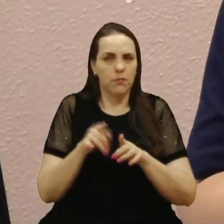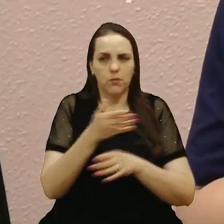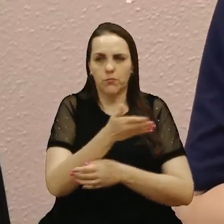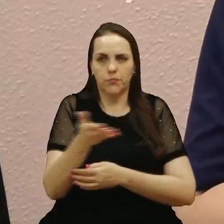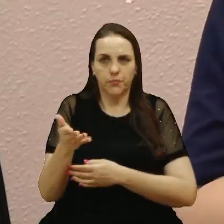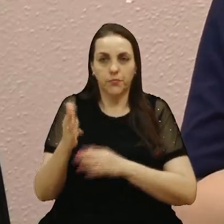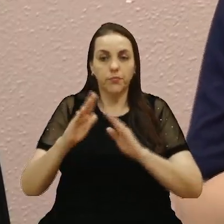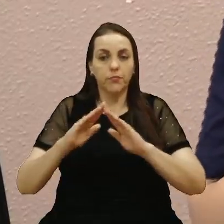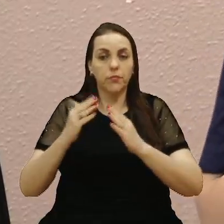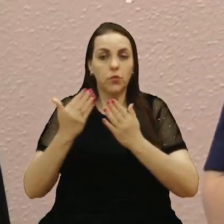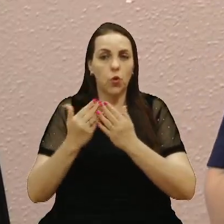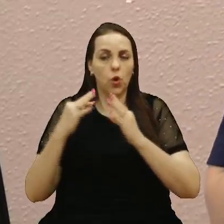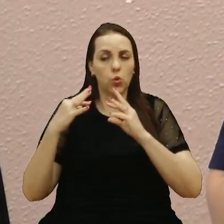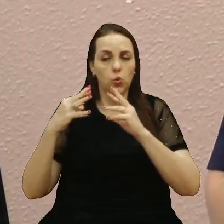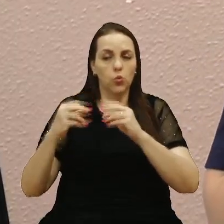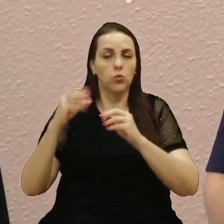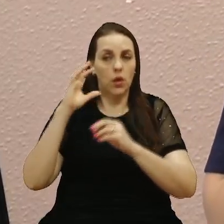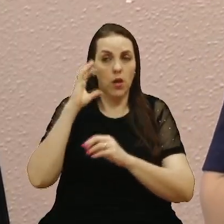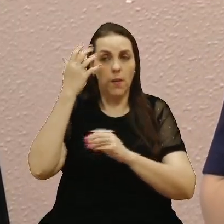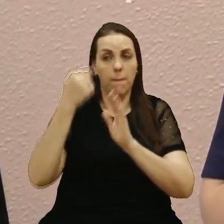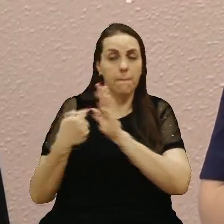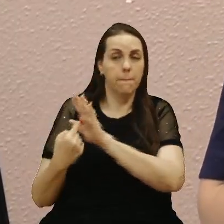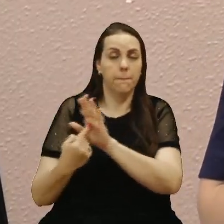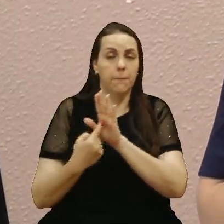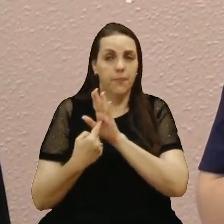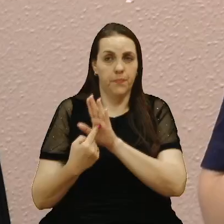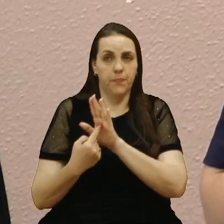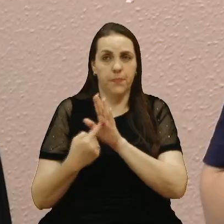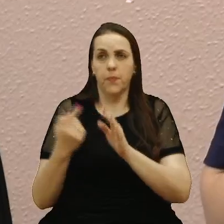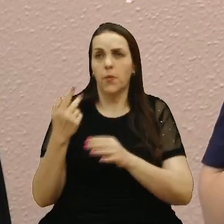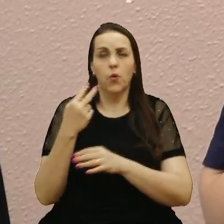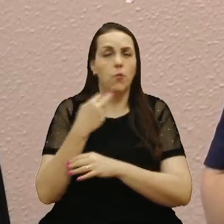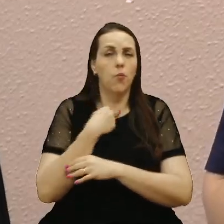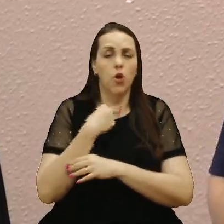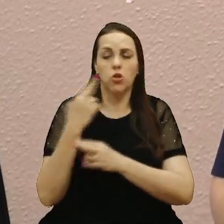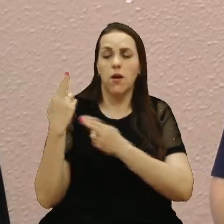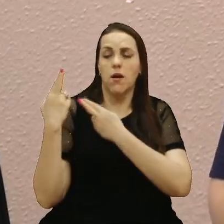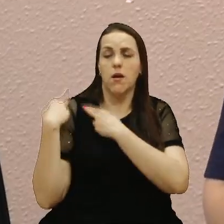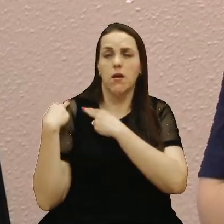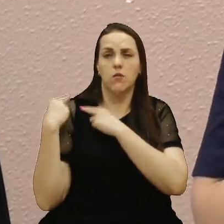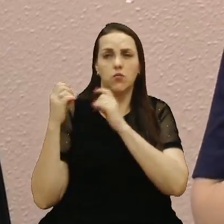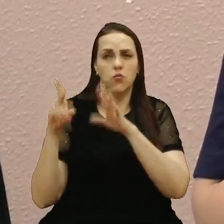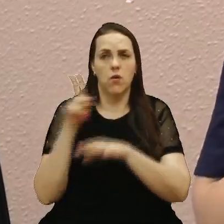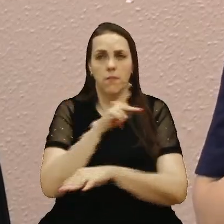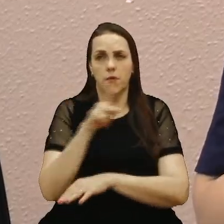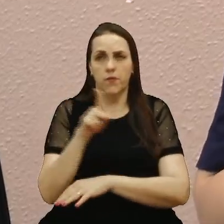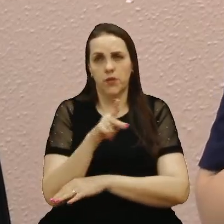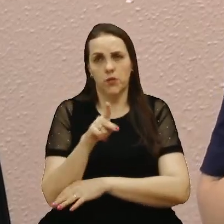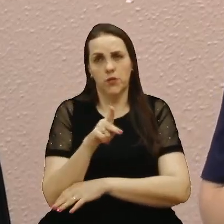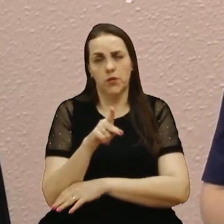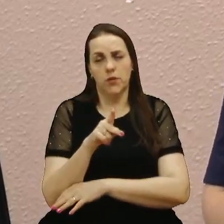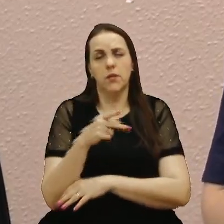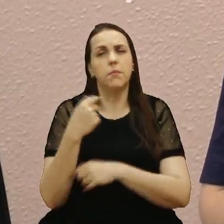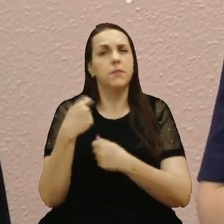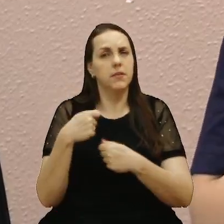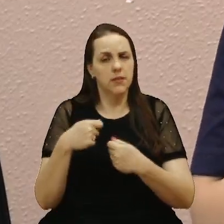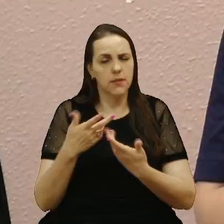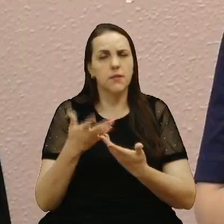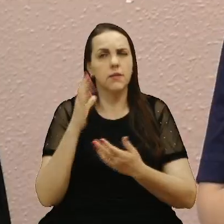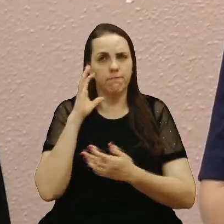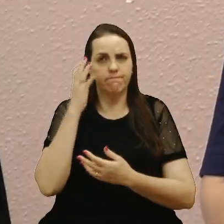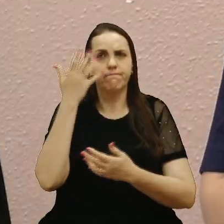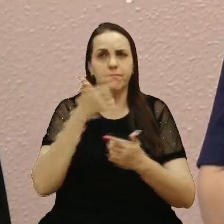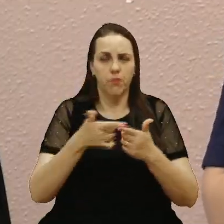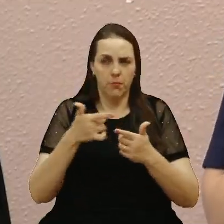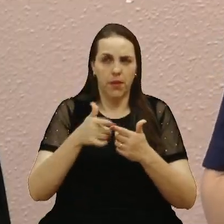tudo respinga, nós não podemos mais colocar isso nas costas dos professores e das professoras somente. Tenho certeza que quando acontece algum problema